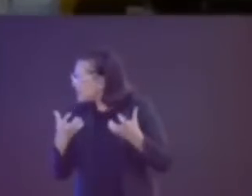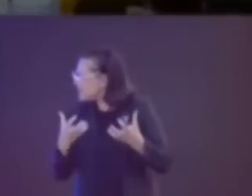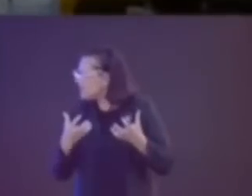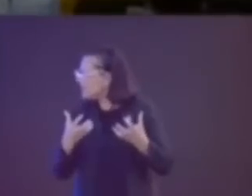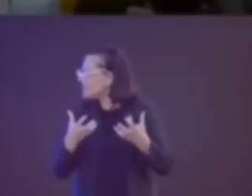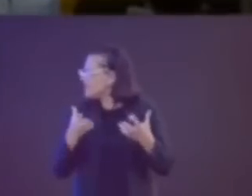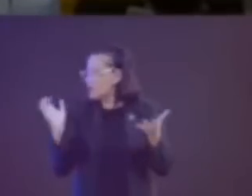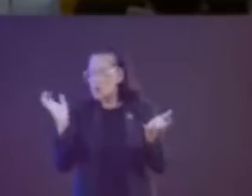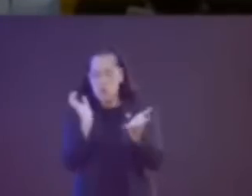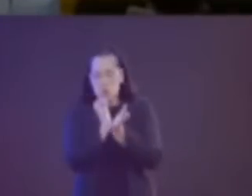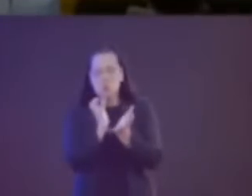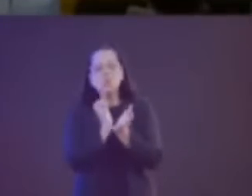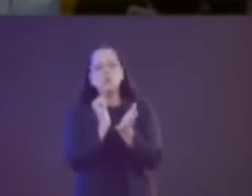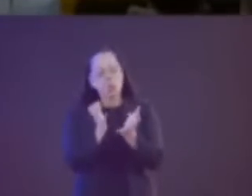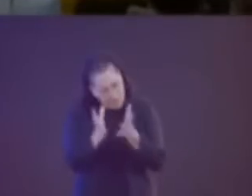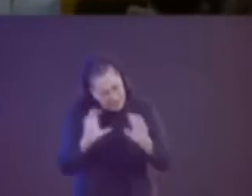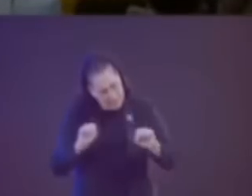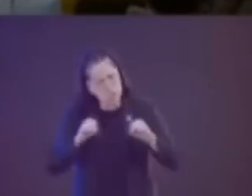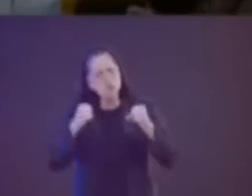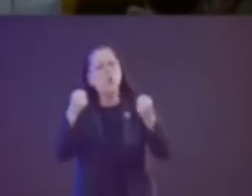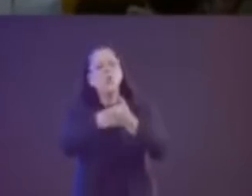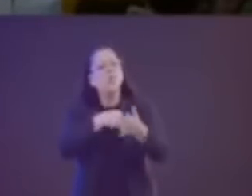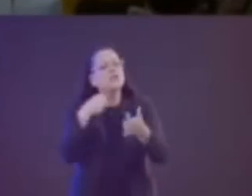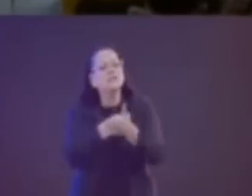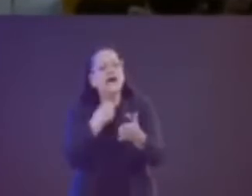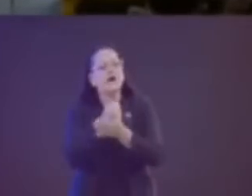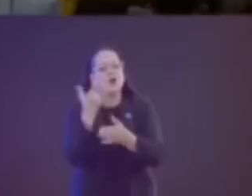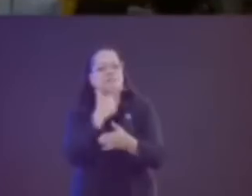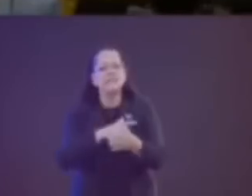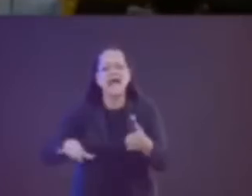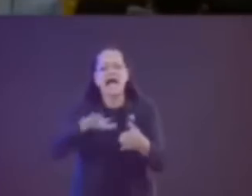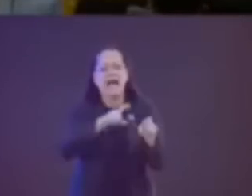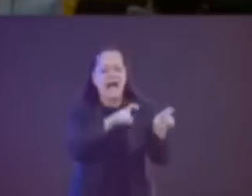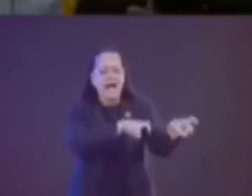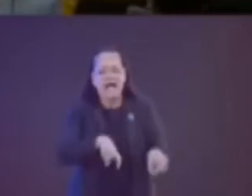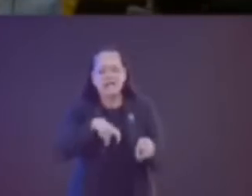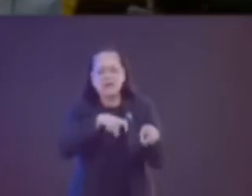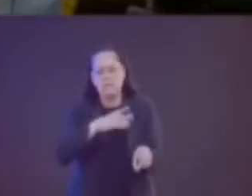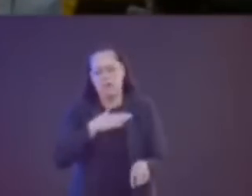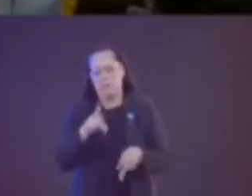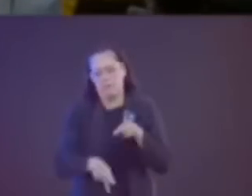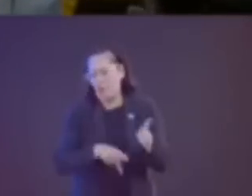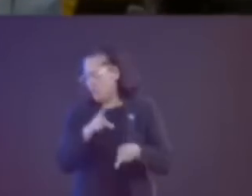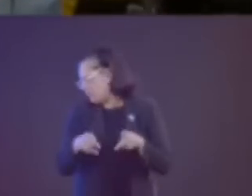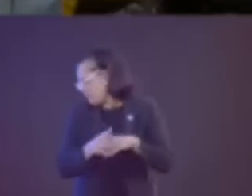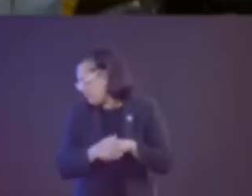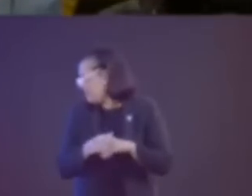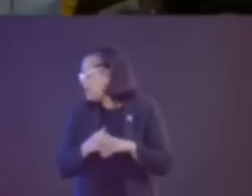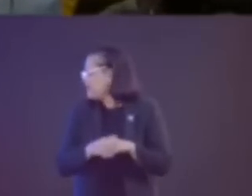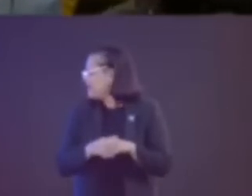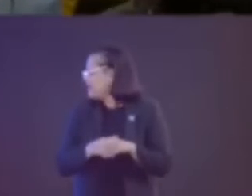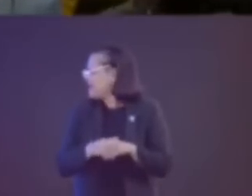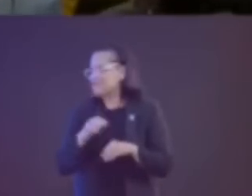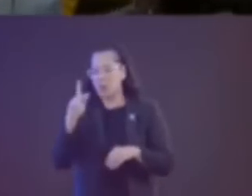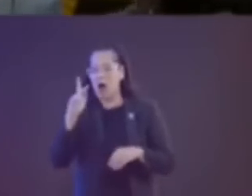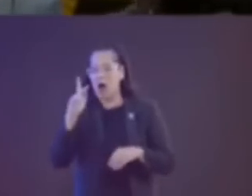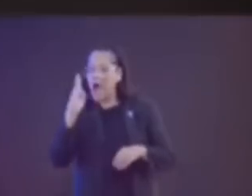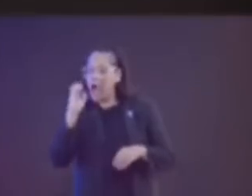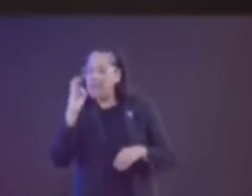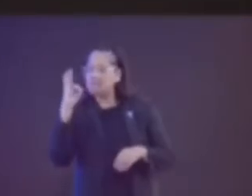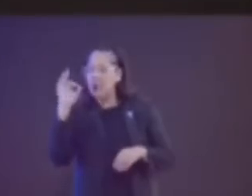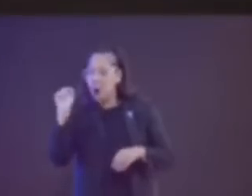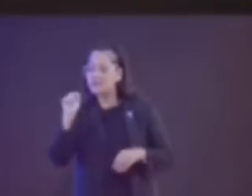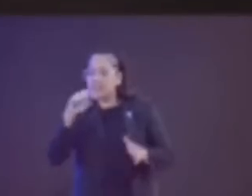patrulha agrícola para o meu povo. E aí participei com você. A nossa moto é o sinal do agro em Mato Grosso.